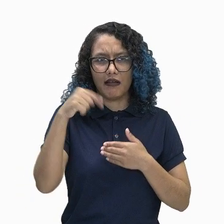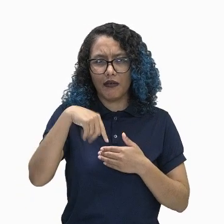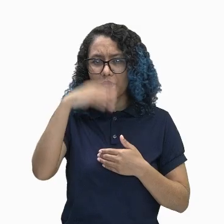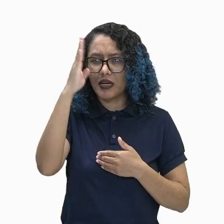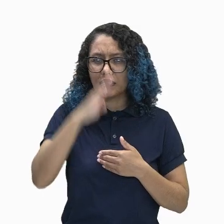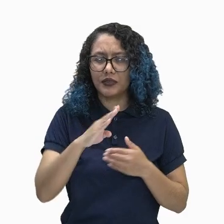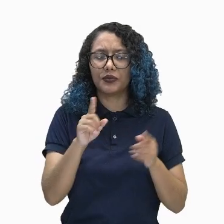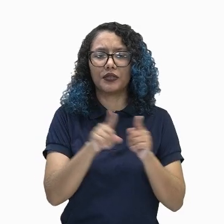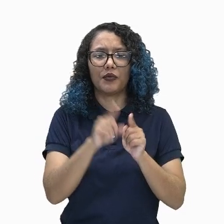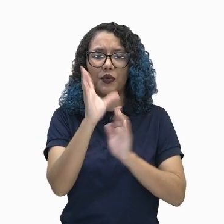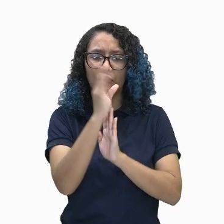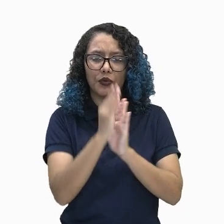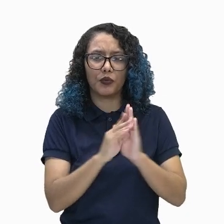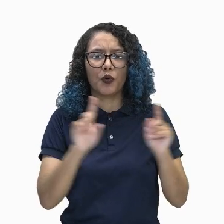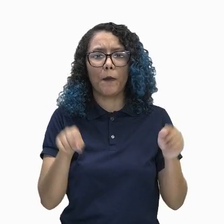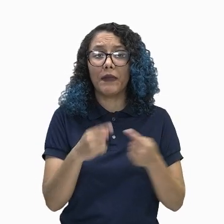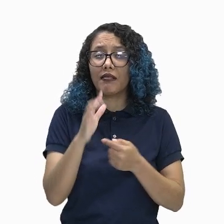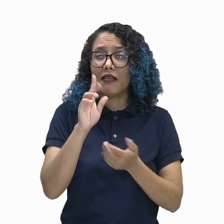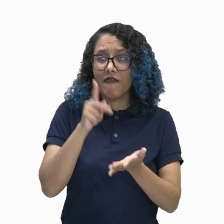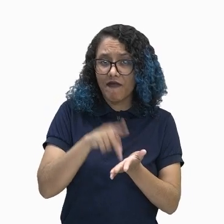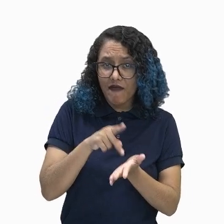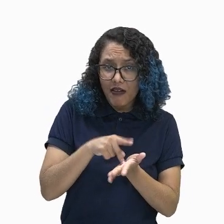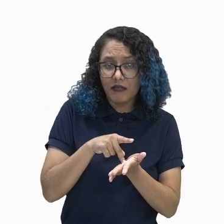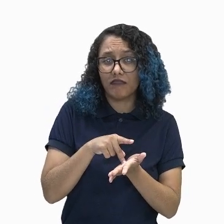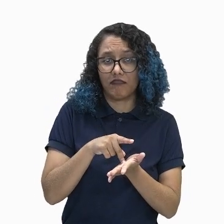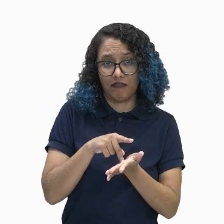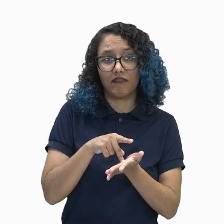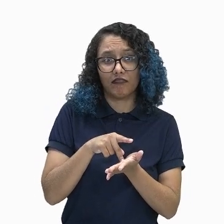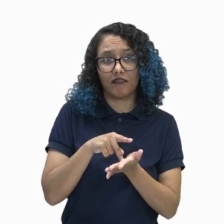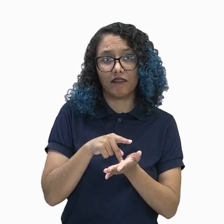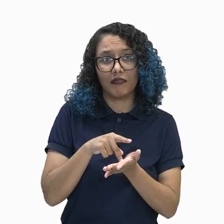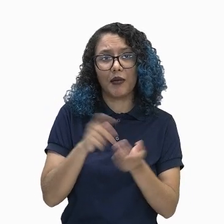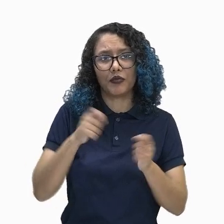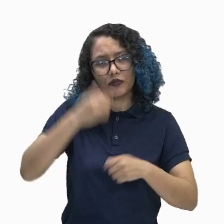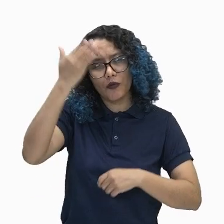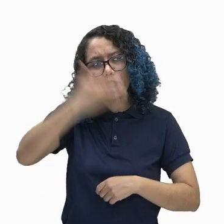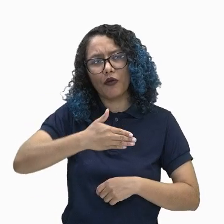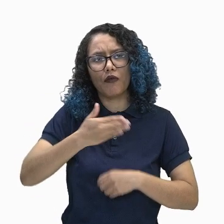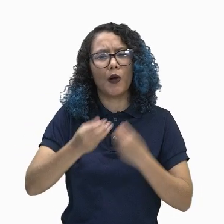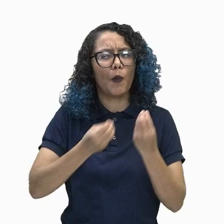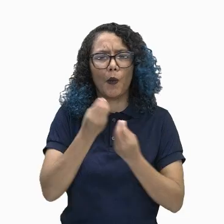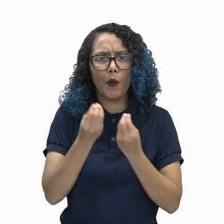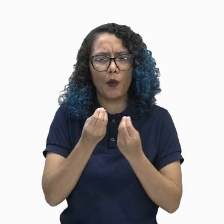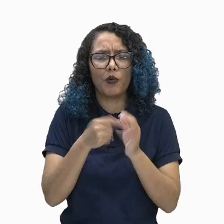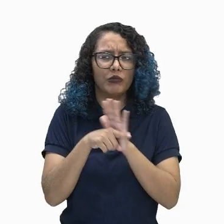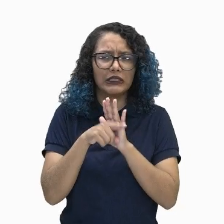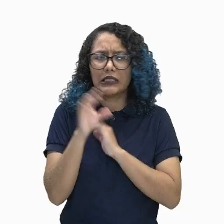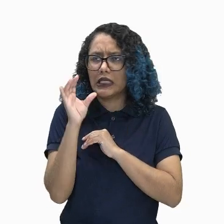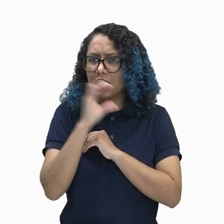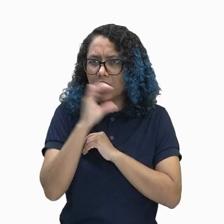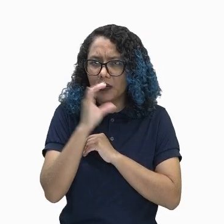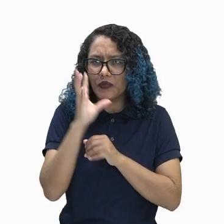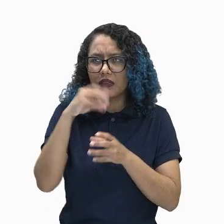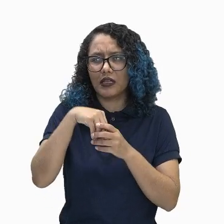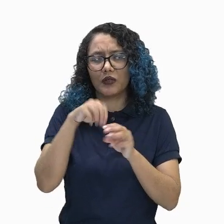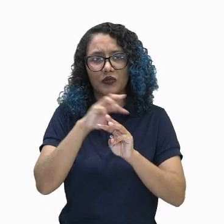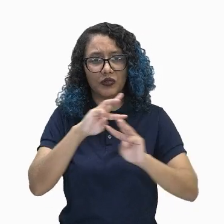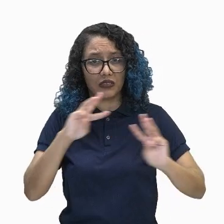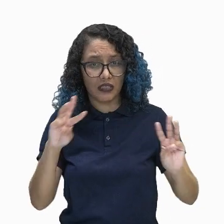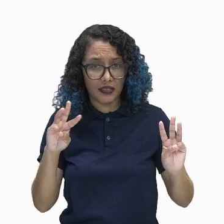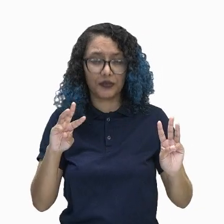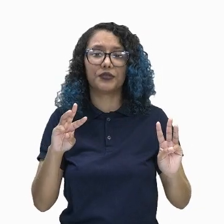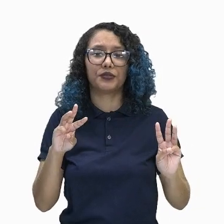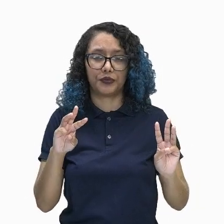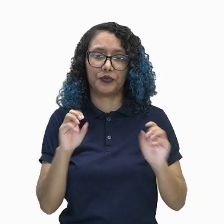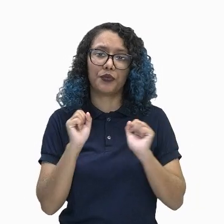conteúdo dela é um fato. É um fato que eu posso comprovar rapidamente com uma breve pesquisa lá no site da Casa Civil,